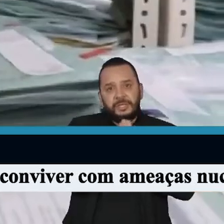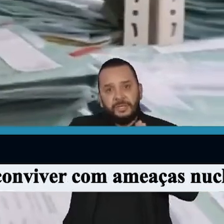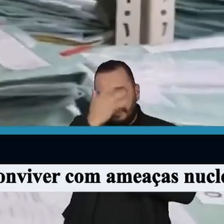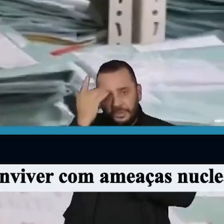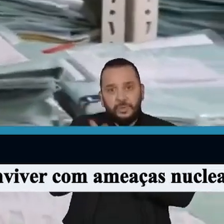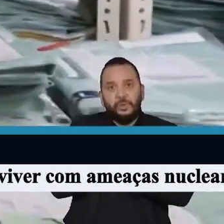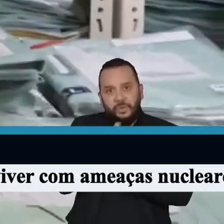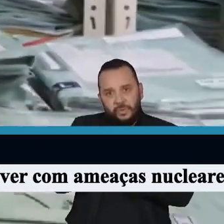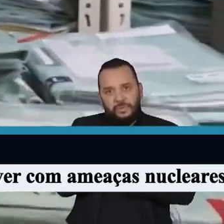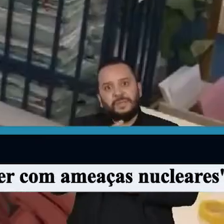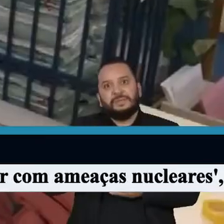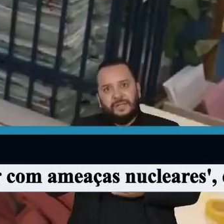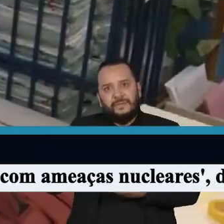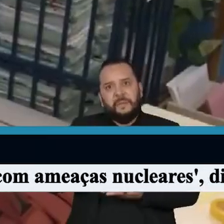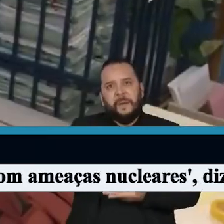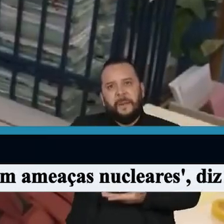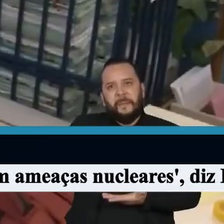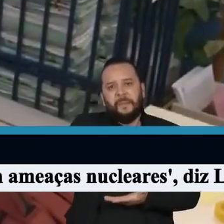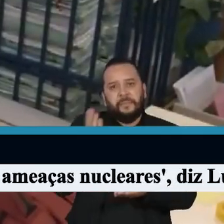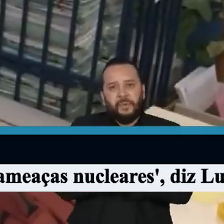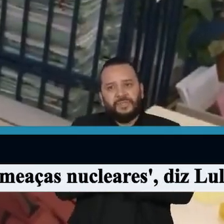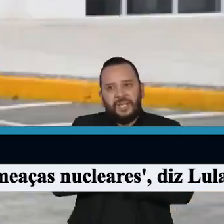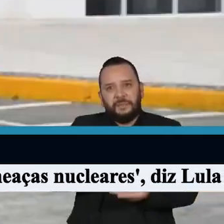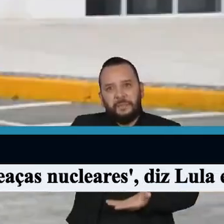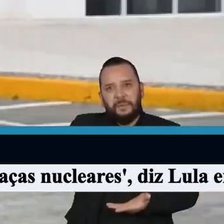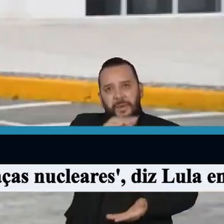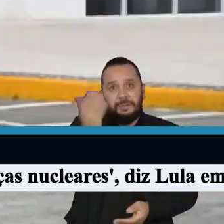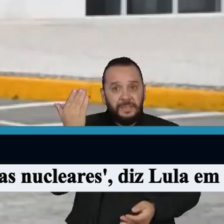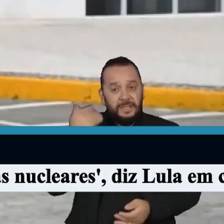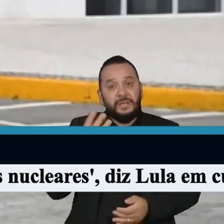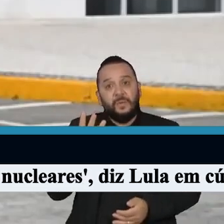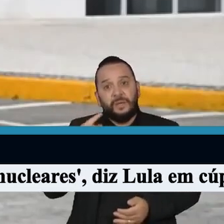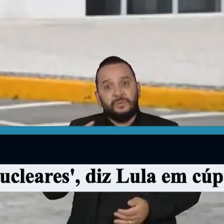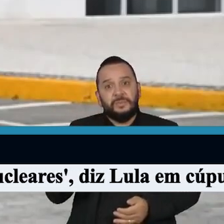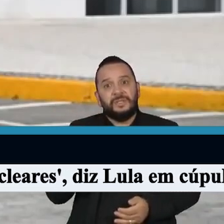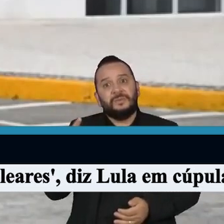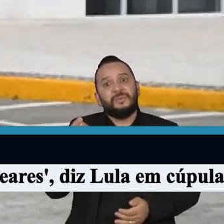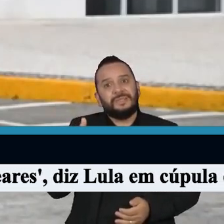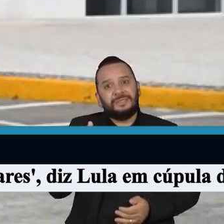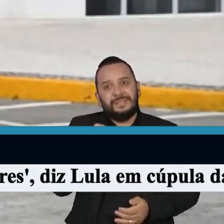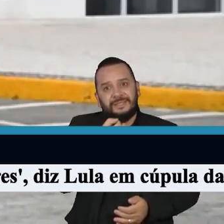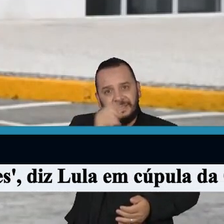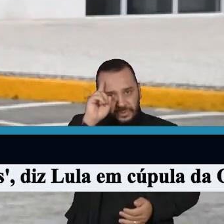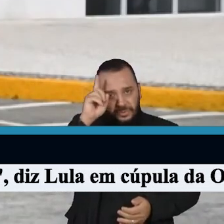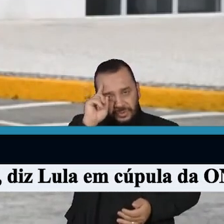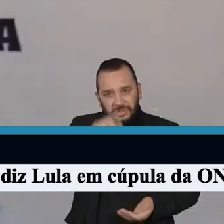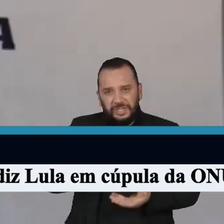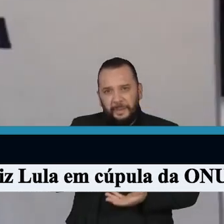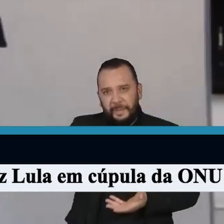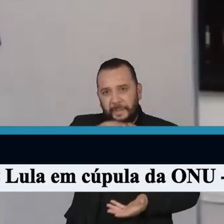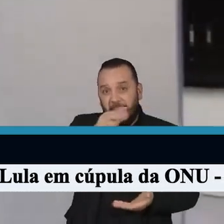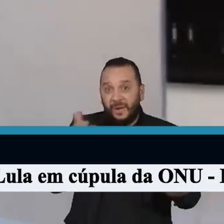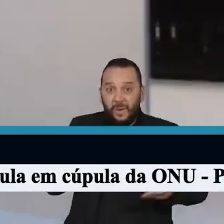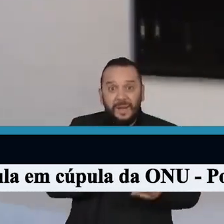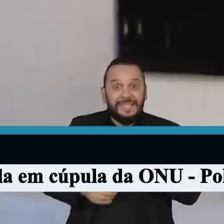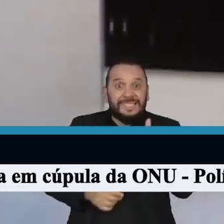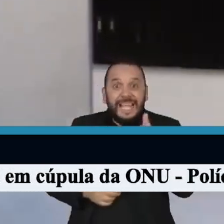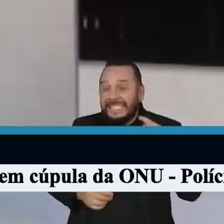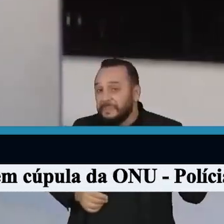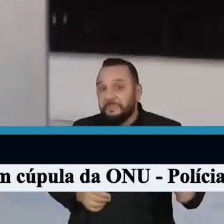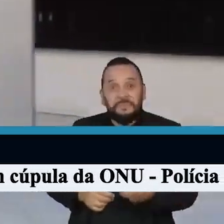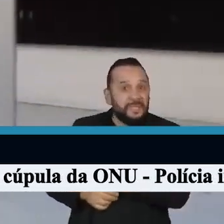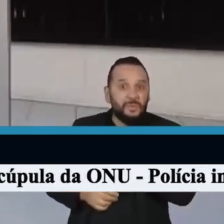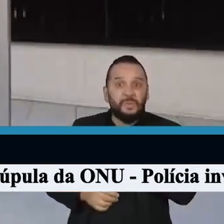últimos anos, de uma média de mais de 4.600 por dia em 2021 para mais de 6.100 diárias